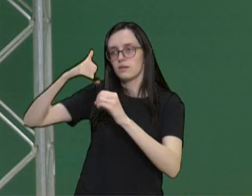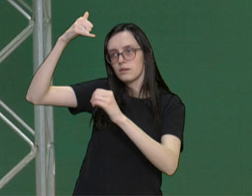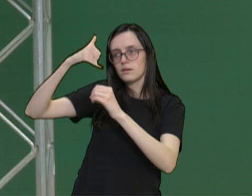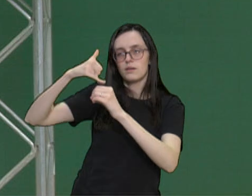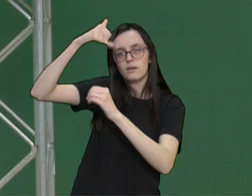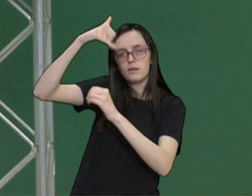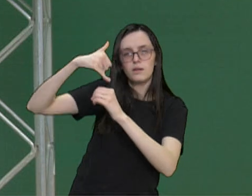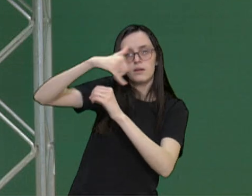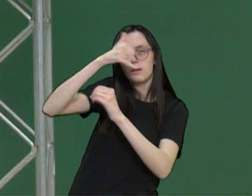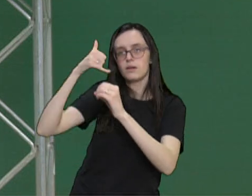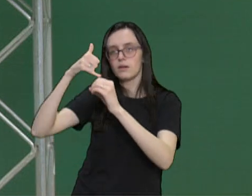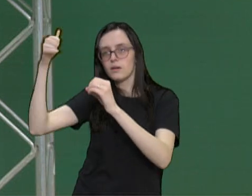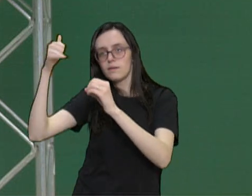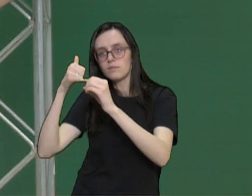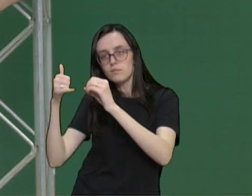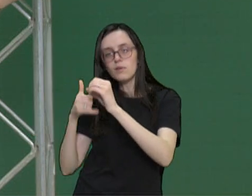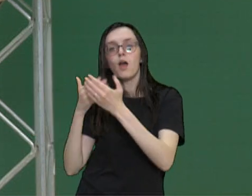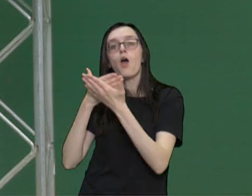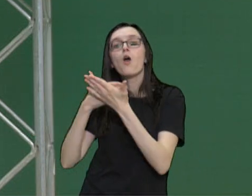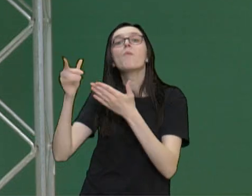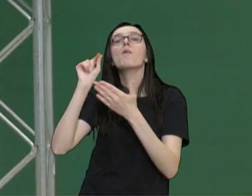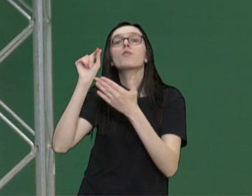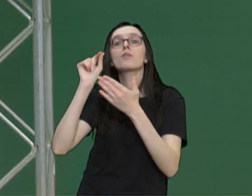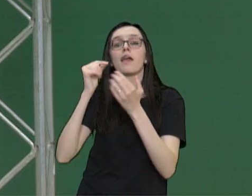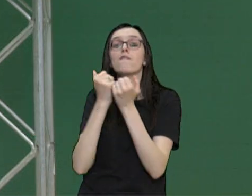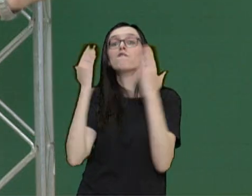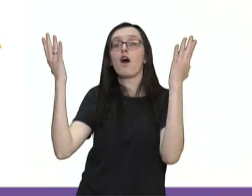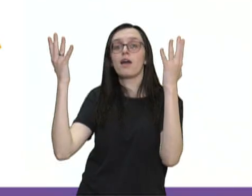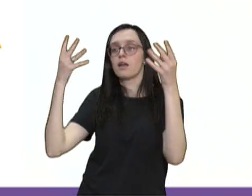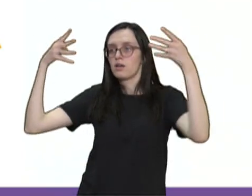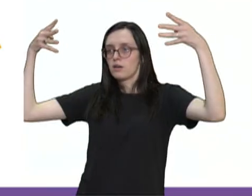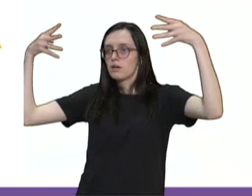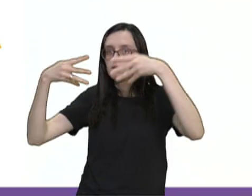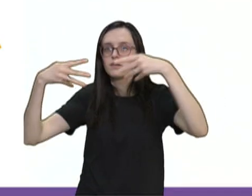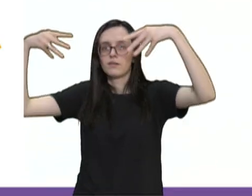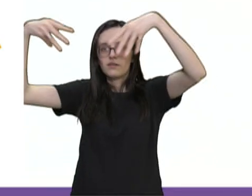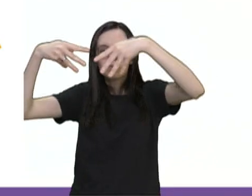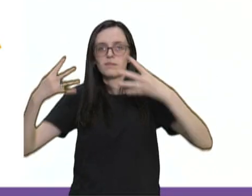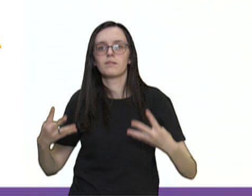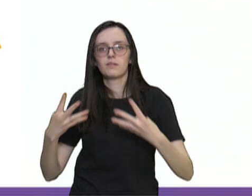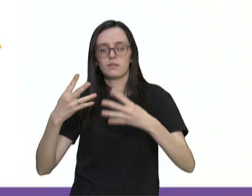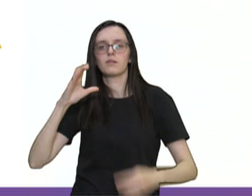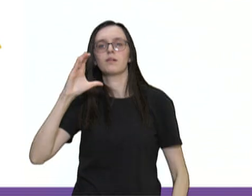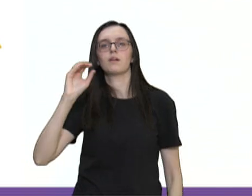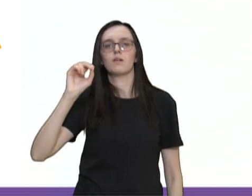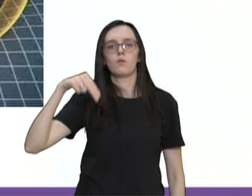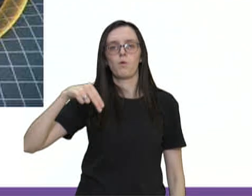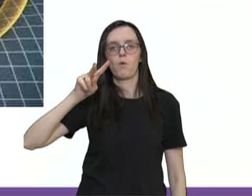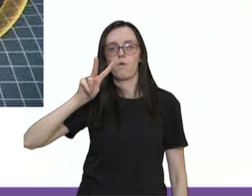tipo convergente, ou seja, começam no infinito e terminam na carga.